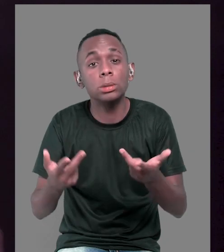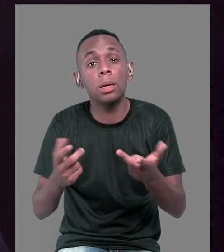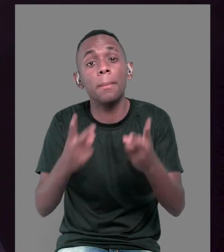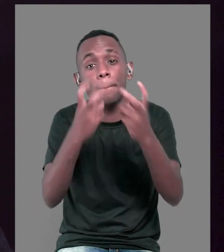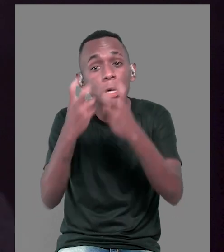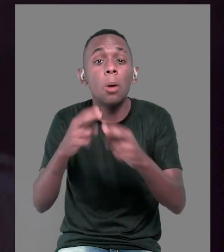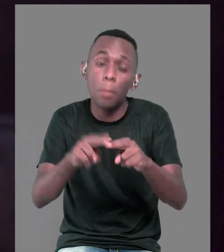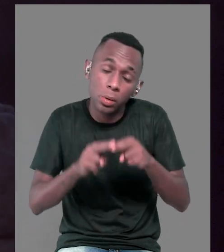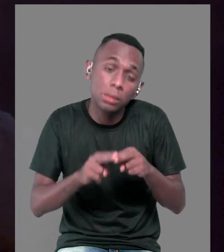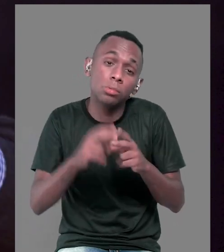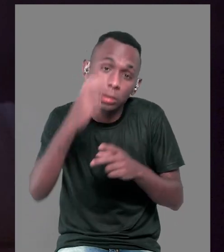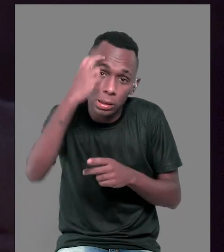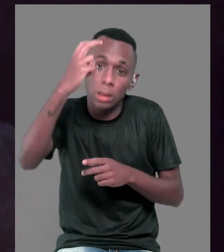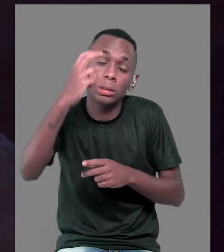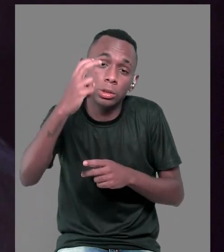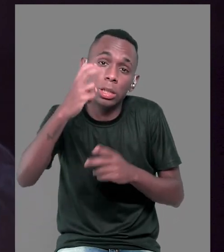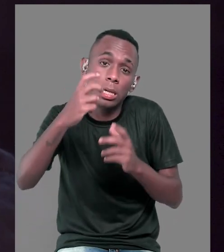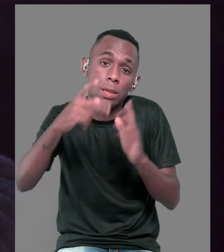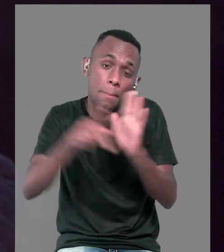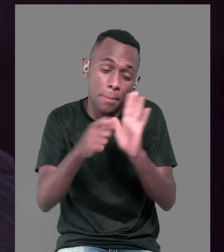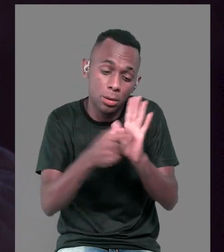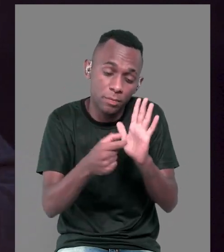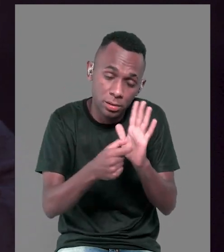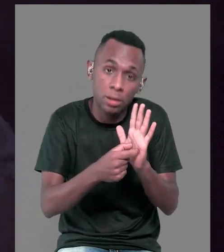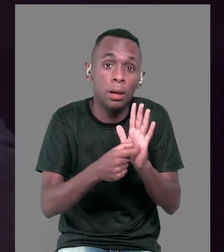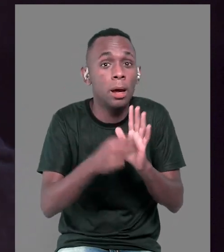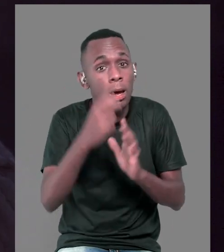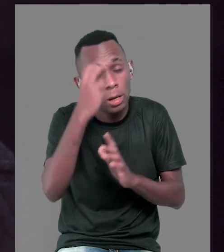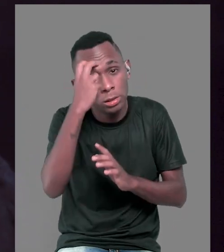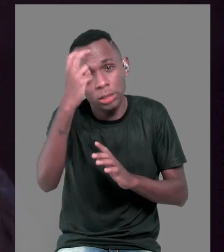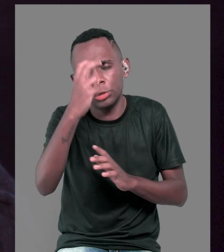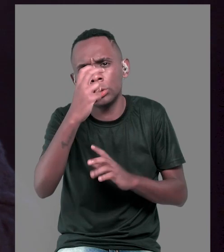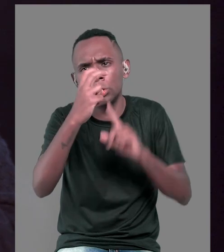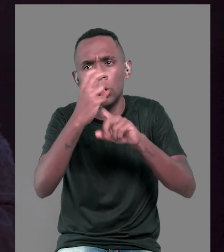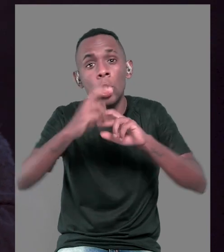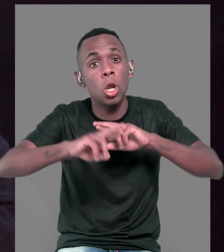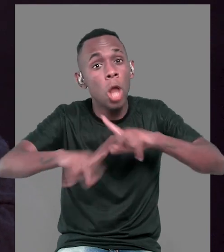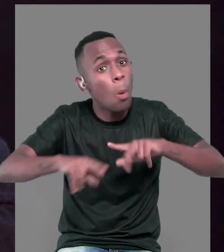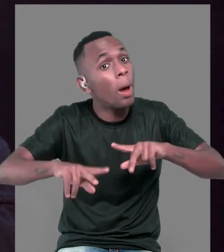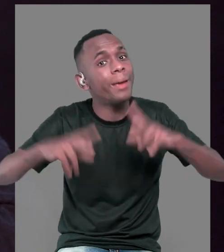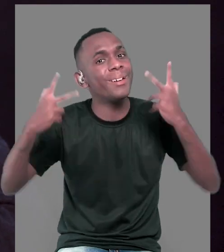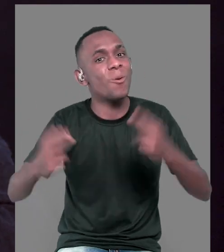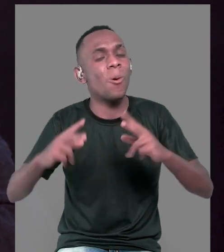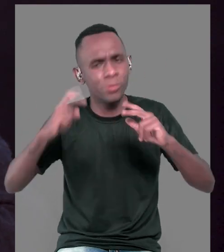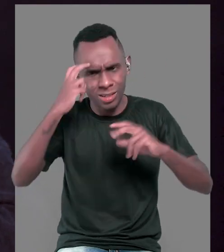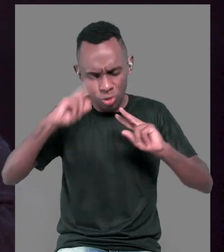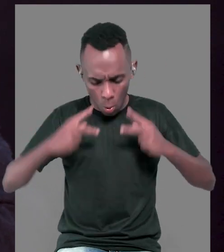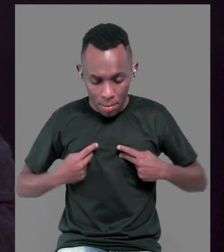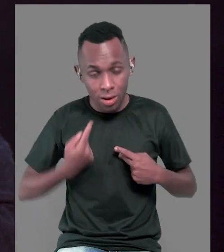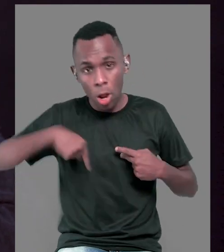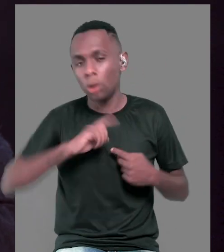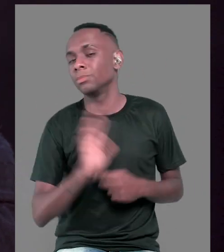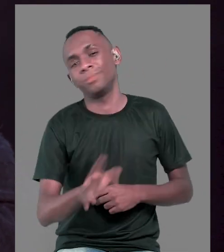de inteligentes, embora aí a inteligência não seja como a inteligência humana.